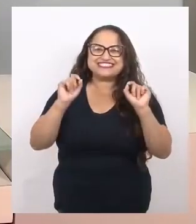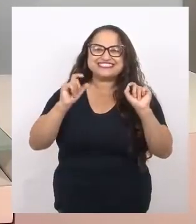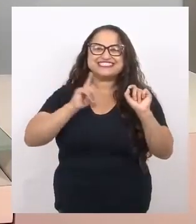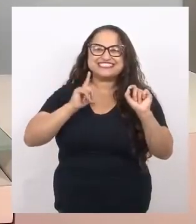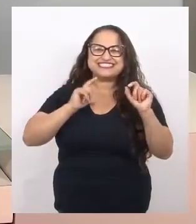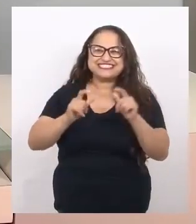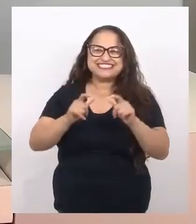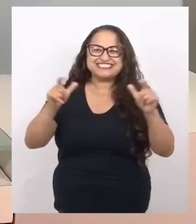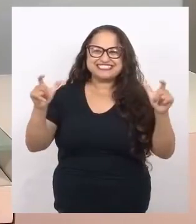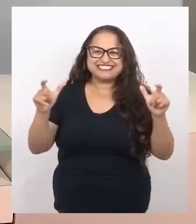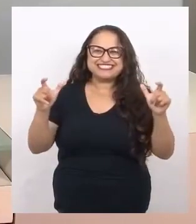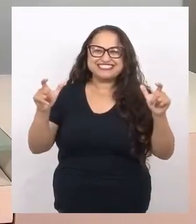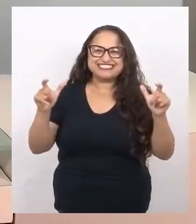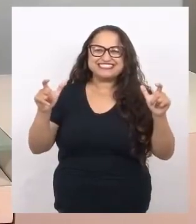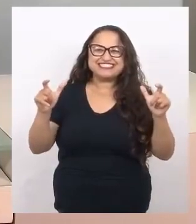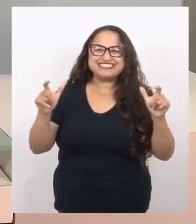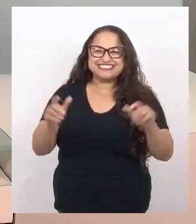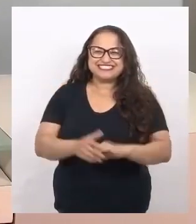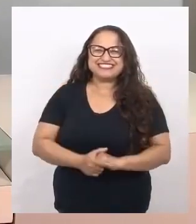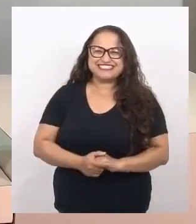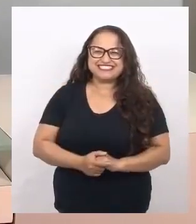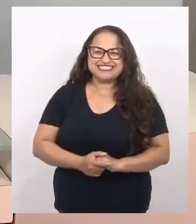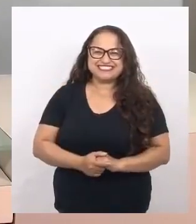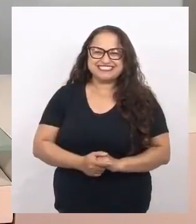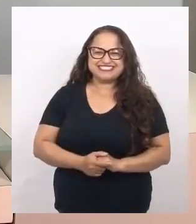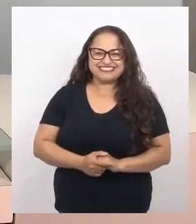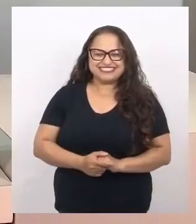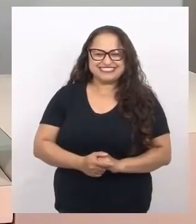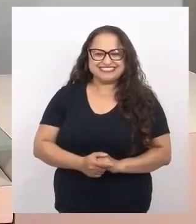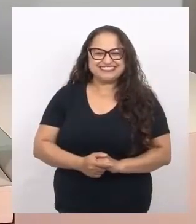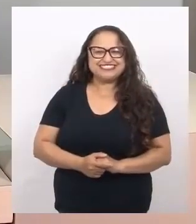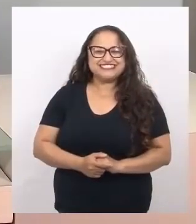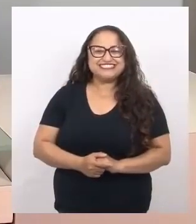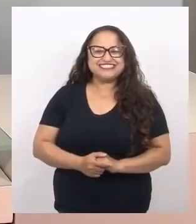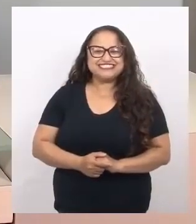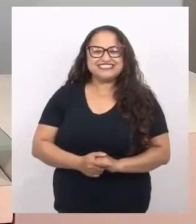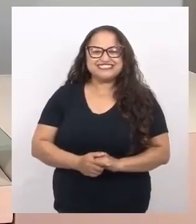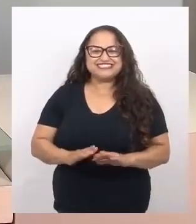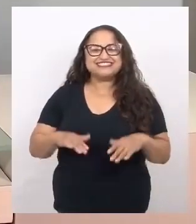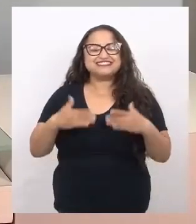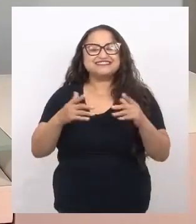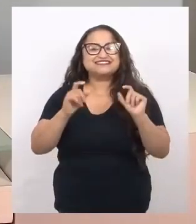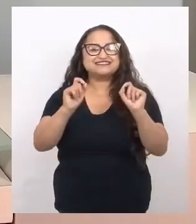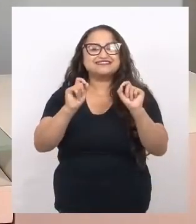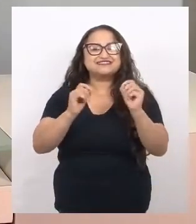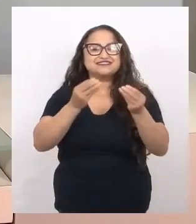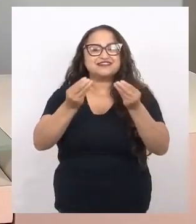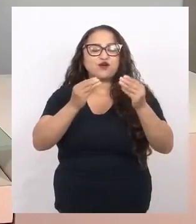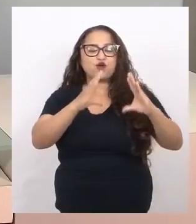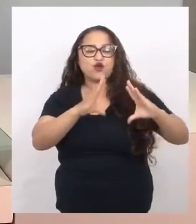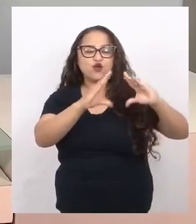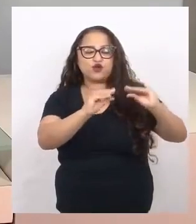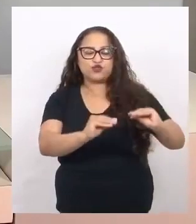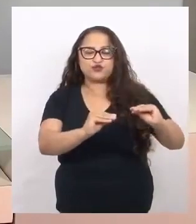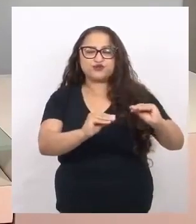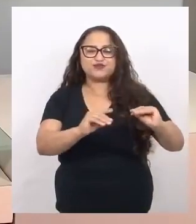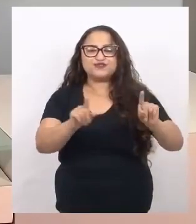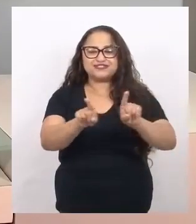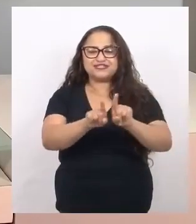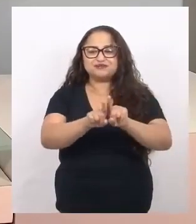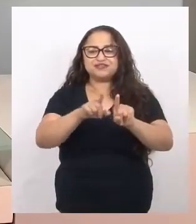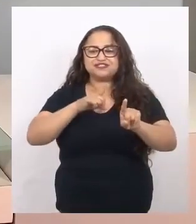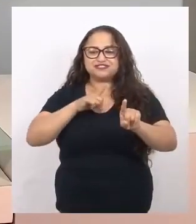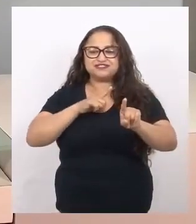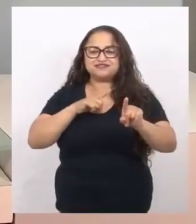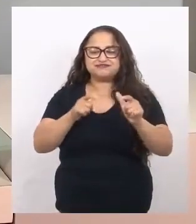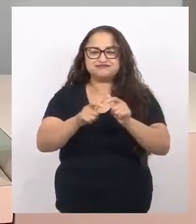essas três séries, a primeira série noturno, a segunda série diurno e a segunda série noturno, que tem expansão,